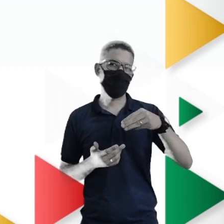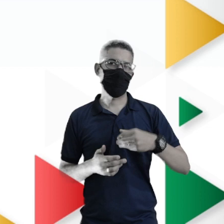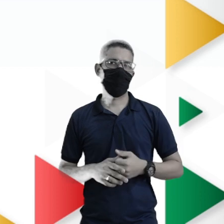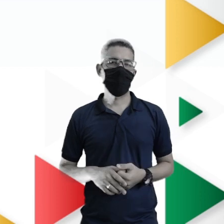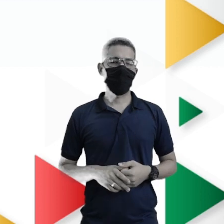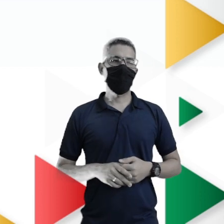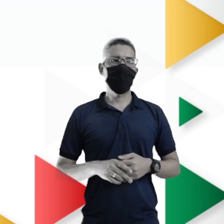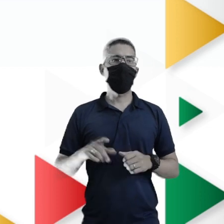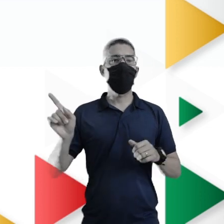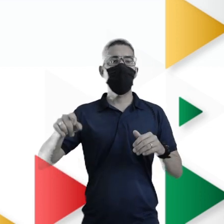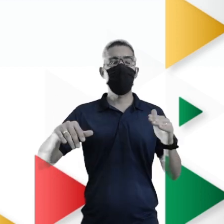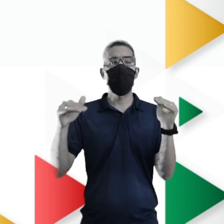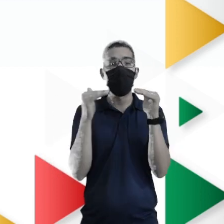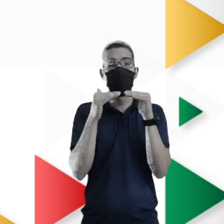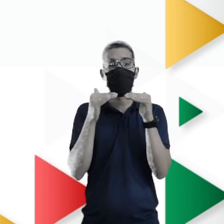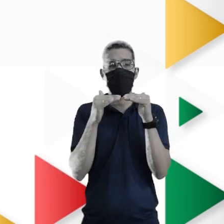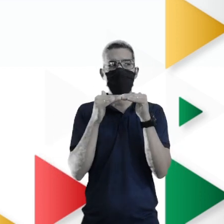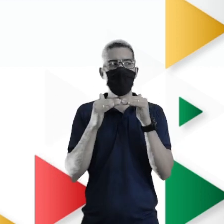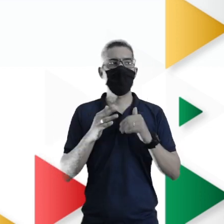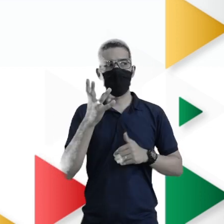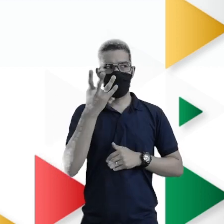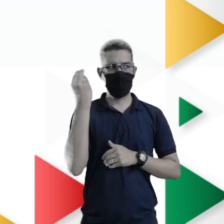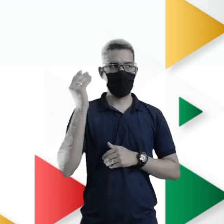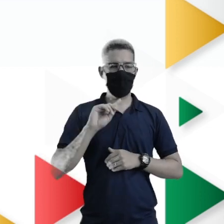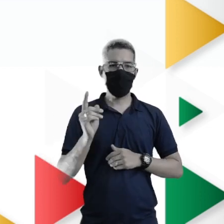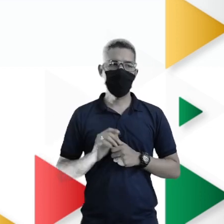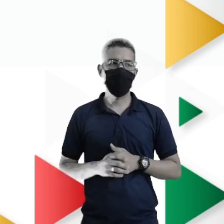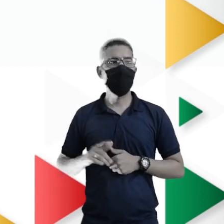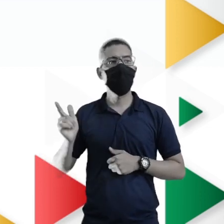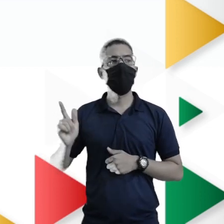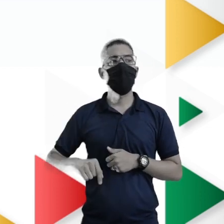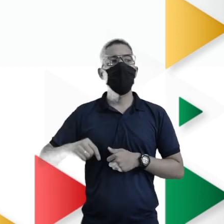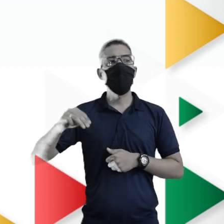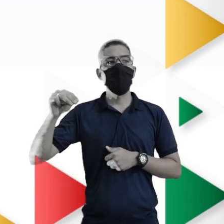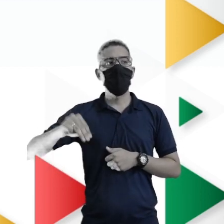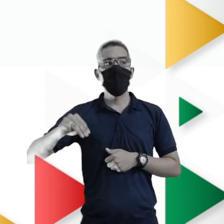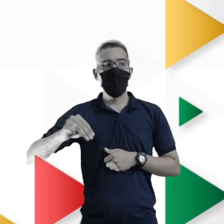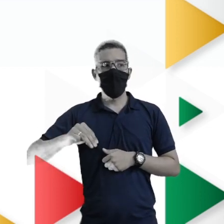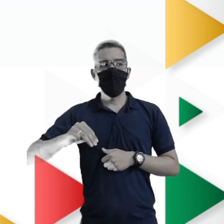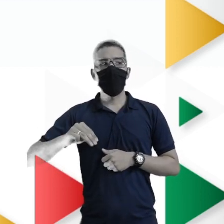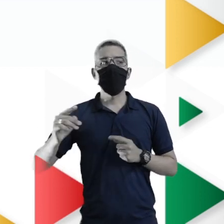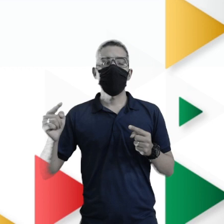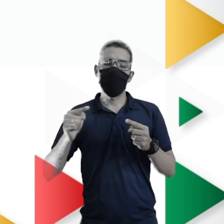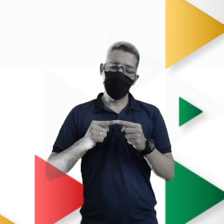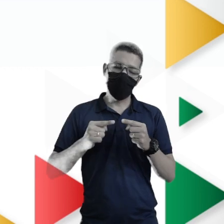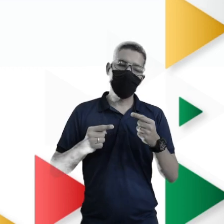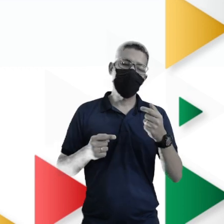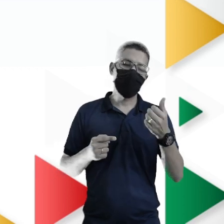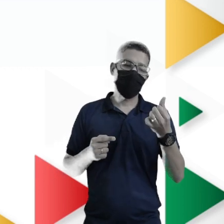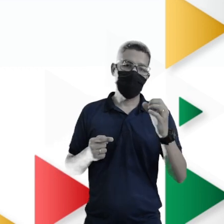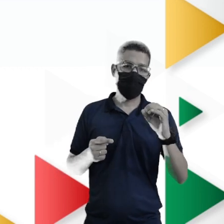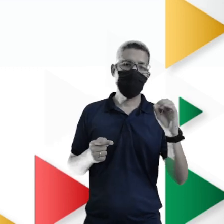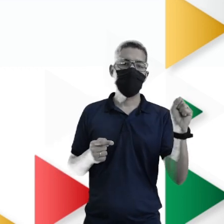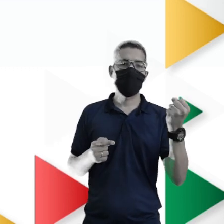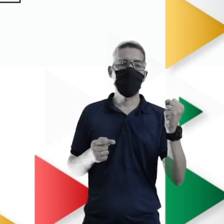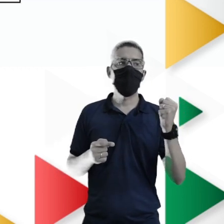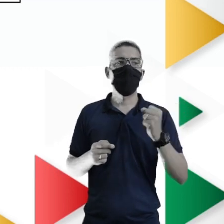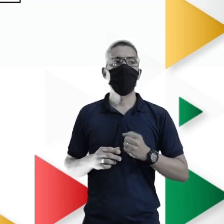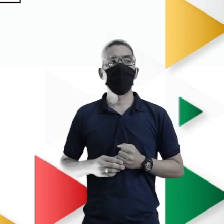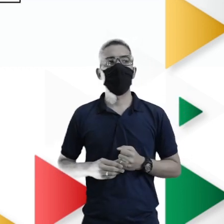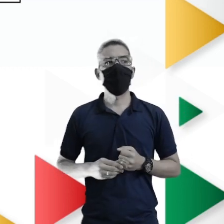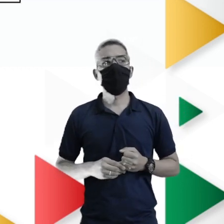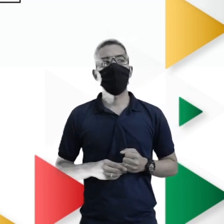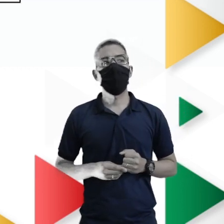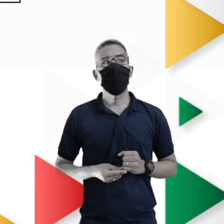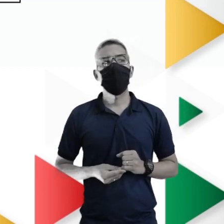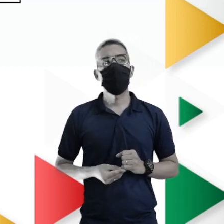a equivalência, tá? Não esquece. E 1 minuto corresponde a 60 segundos, na mesma equivalência aí, ok? Depois